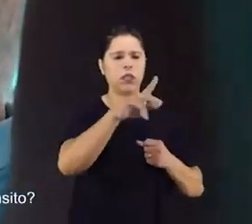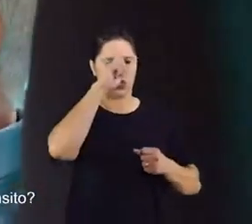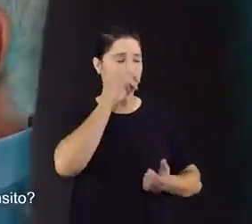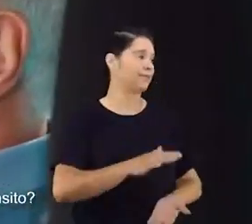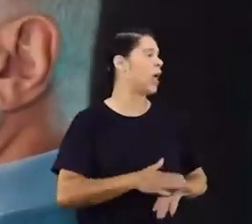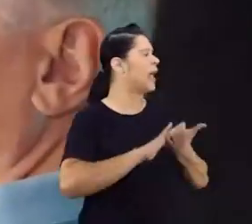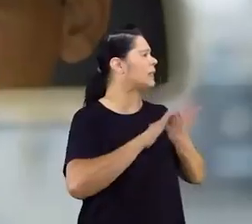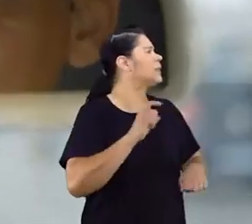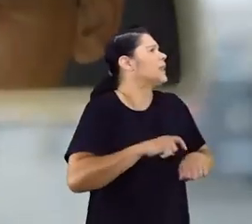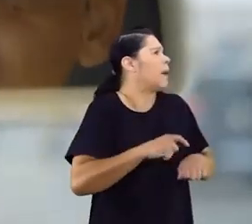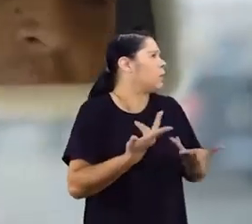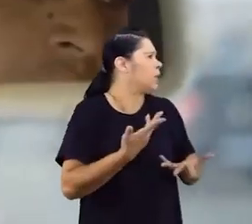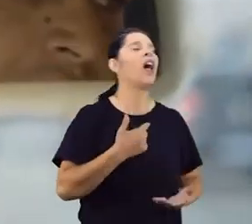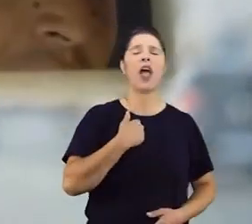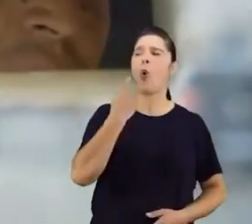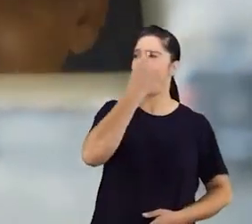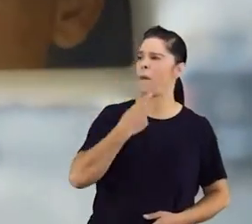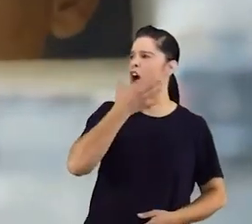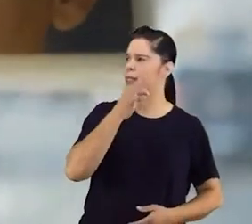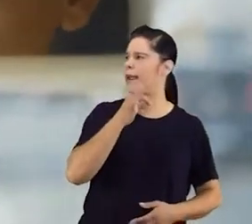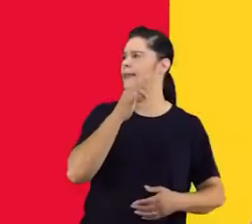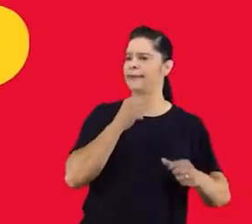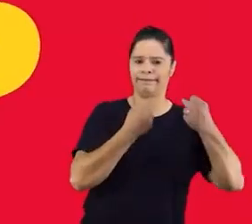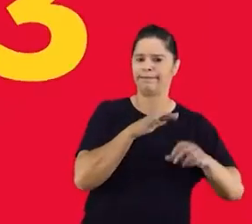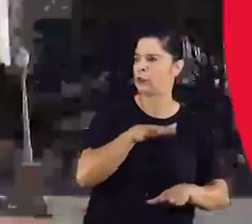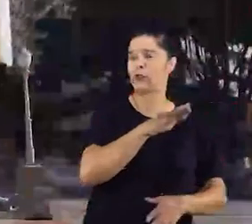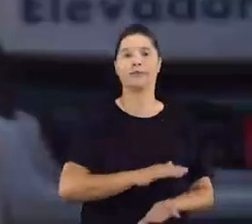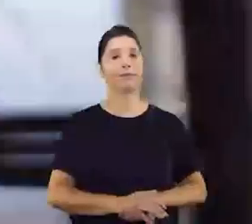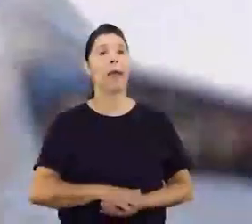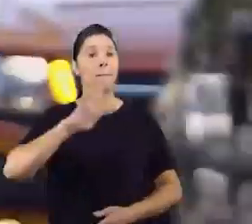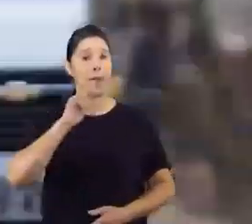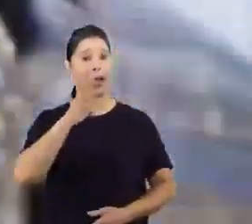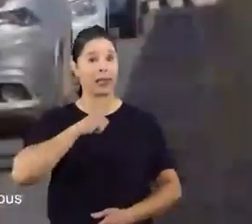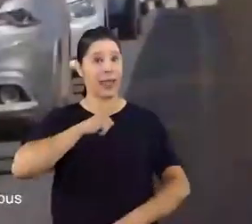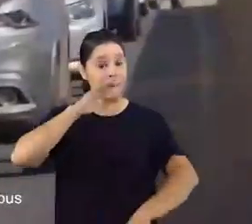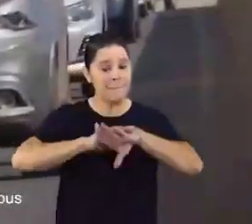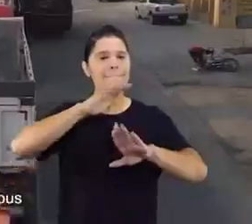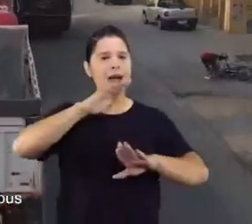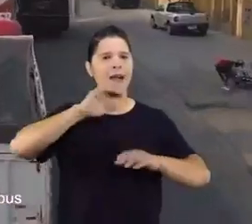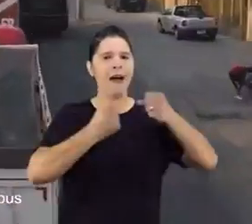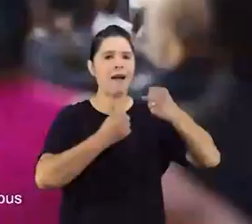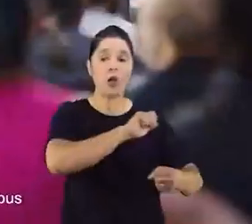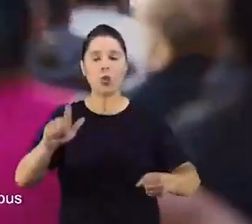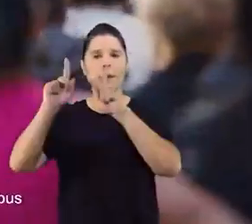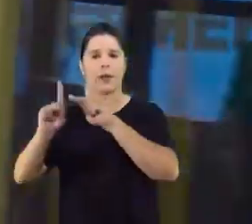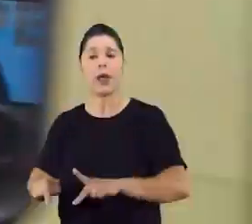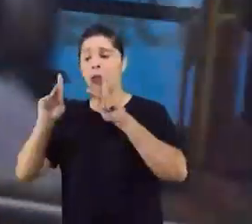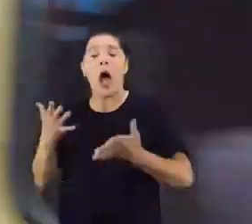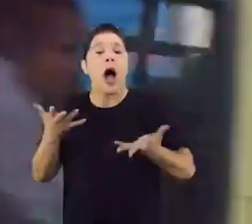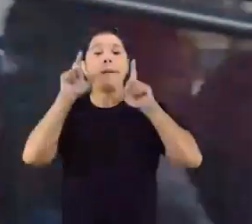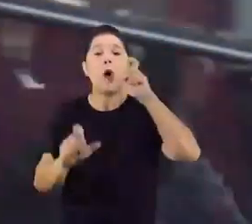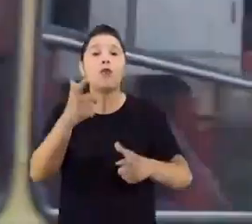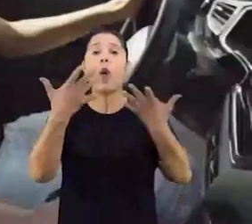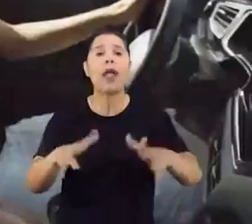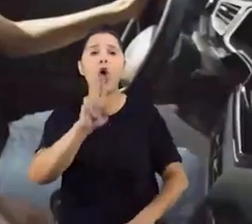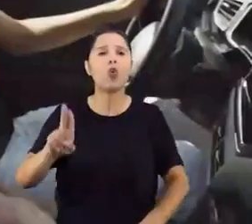Gildário, você leva no trânsito? Mais, mais uma média de uma hora e dez. Todo dia que eu perco no trânsito. BH tem mais carro que gente. E as pessoas não querem andar de ônibus porque a qualidade